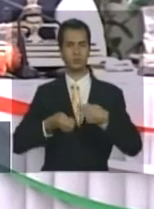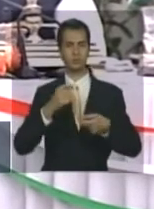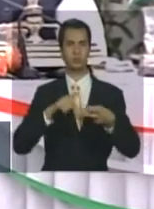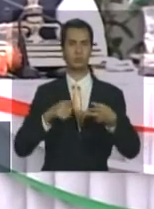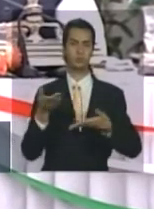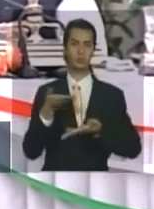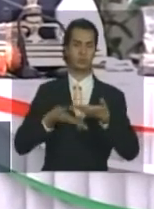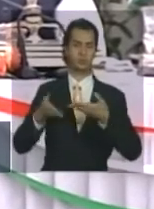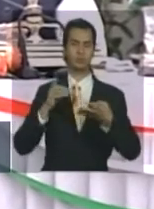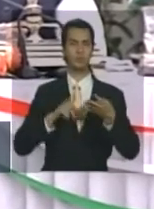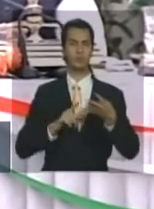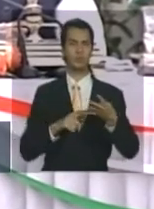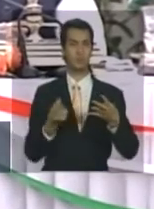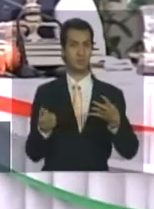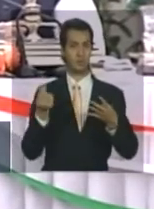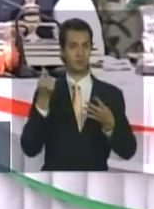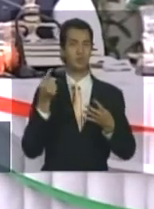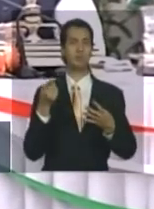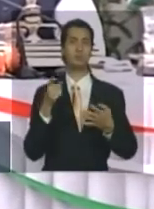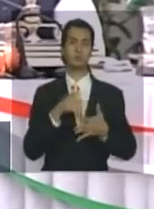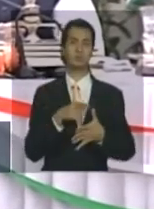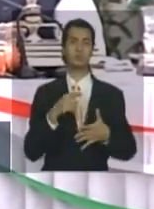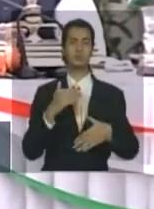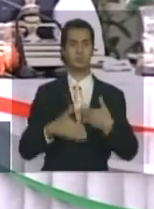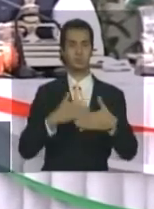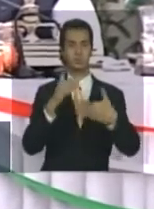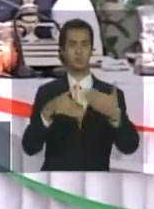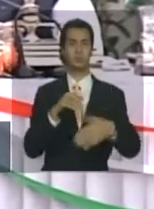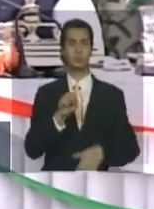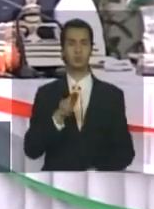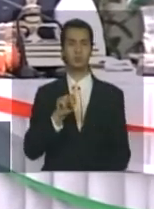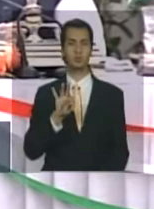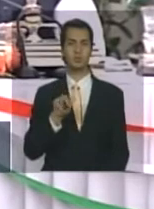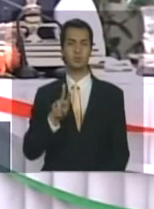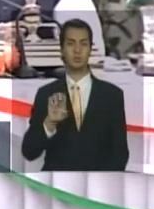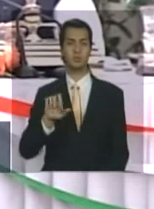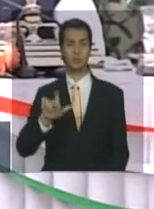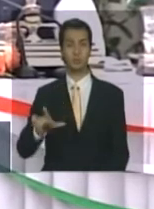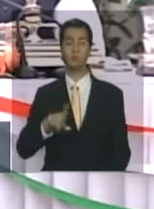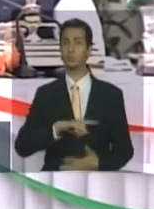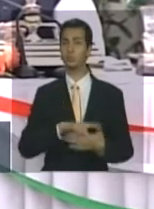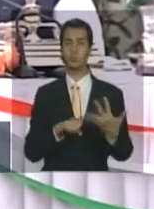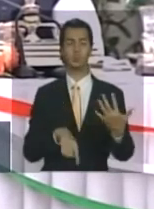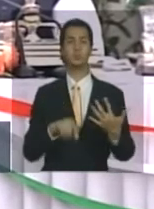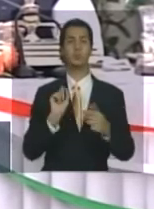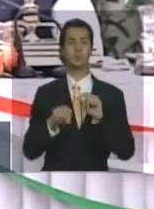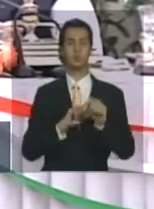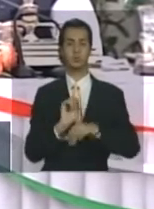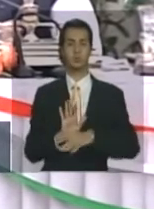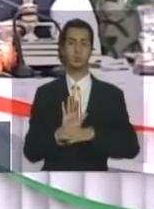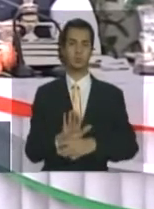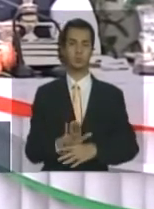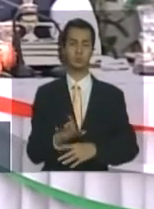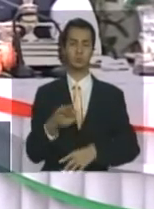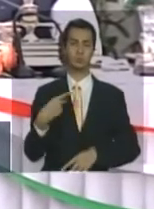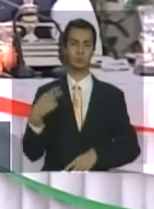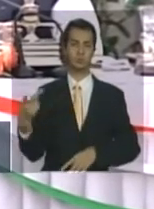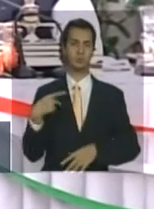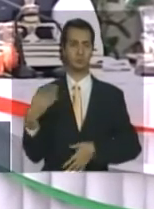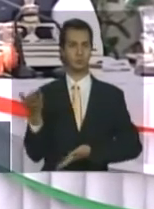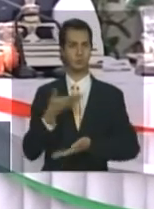comerciais, financeiros e de desenvolvimento sustentável, contribuem para a melhoria das